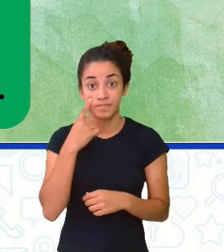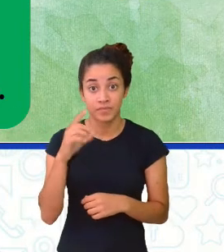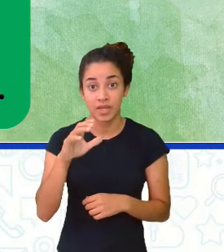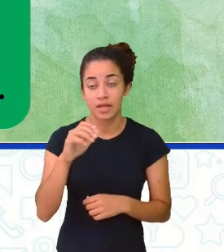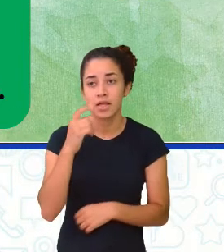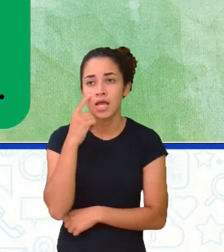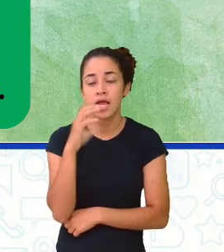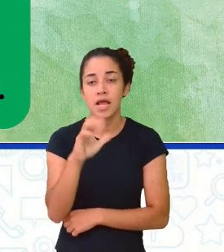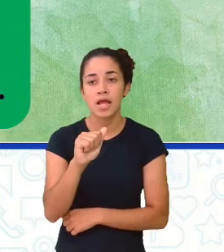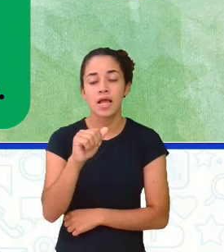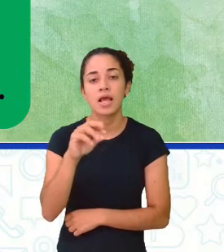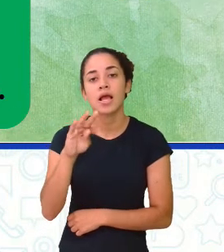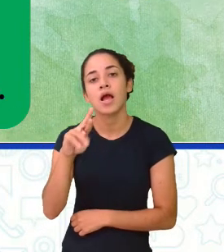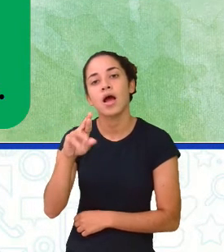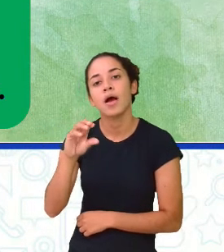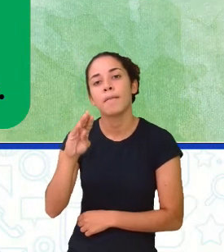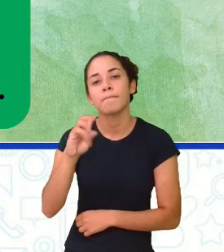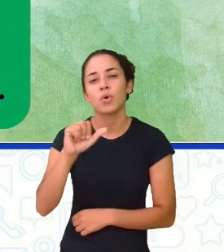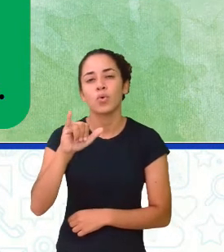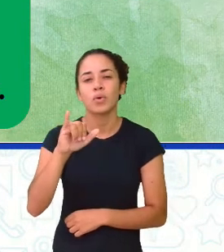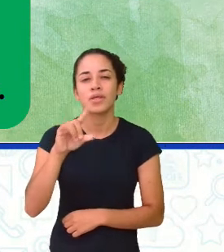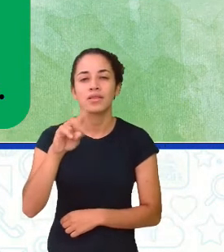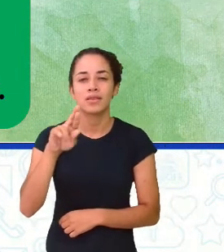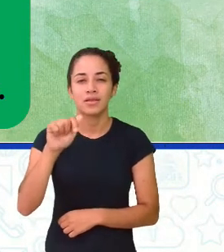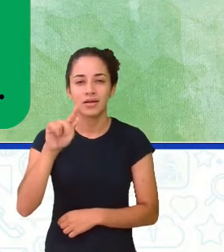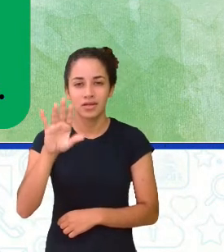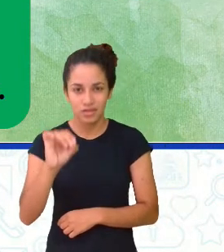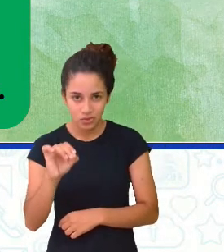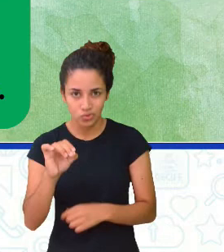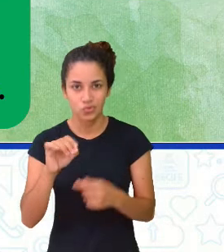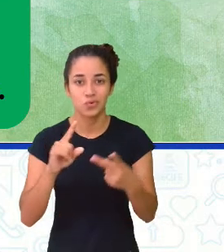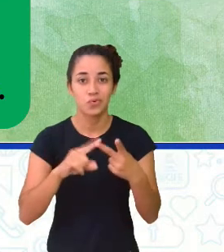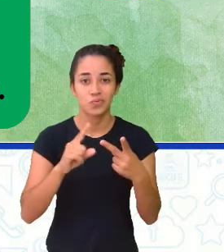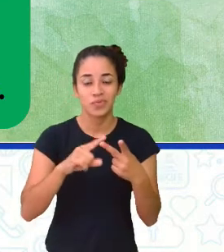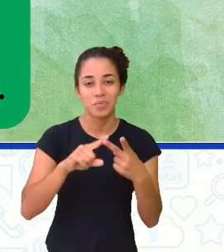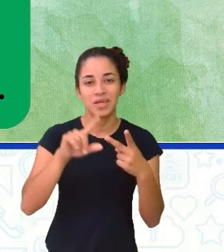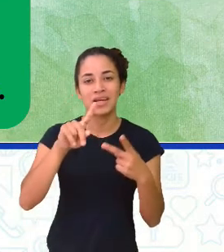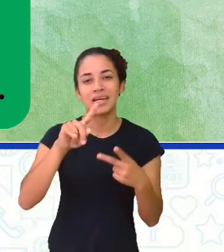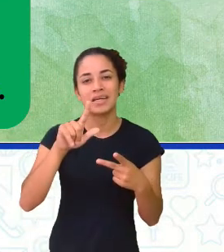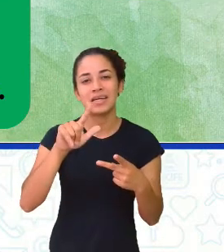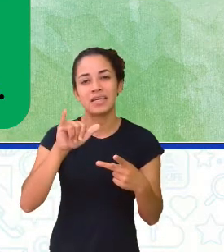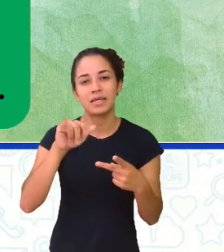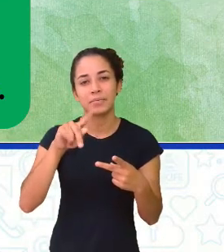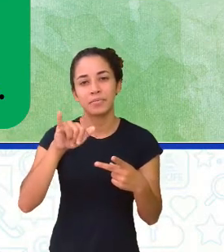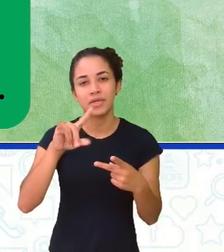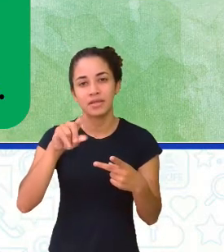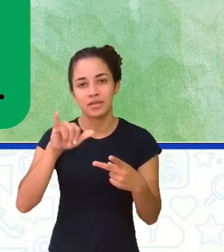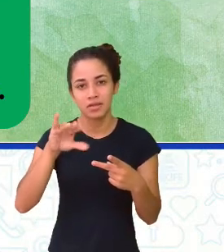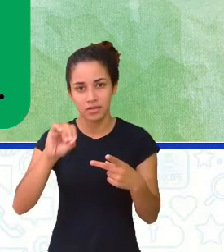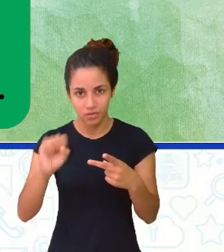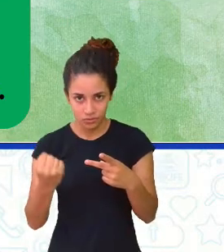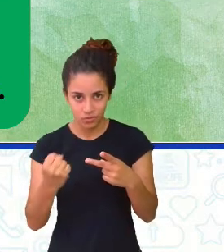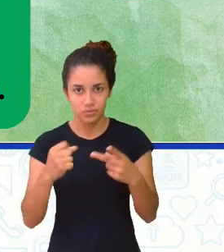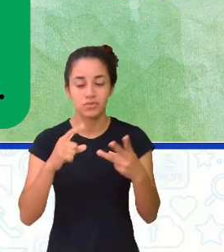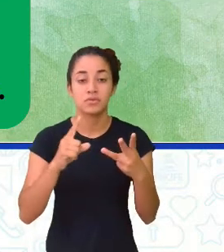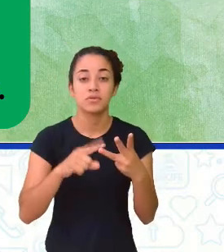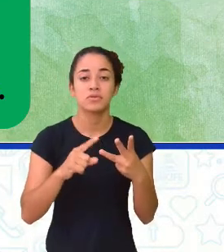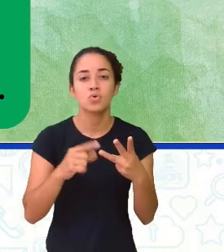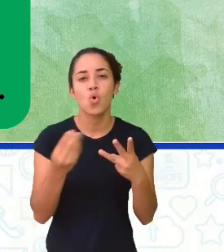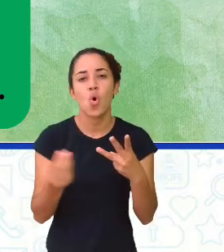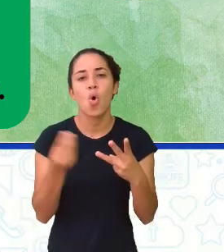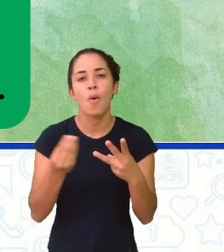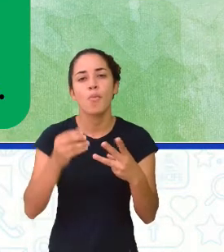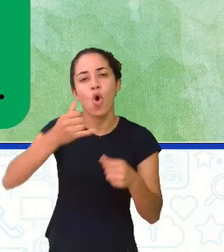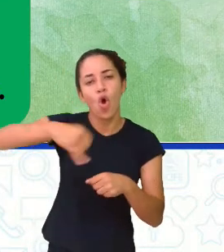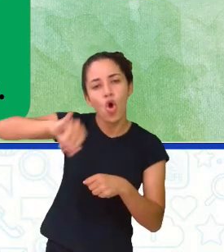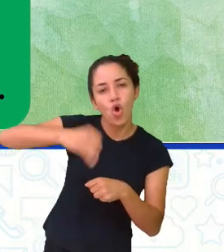das proteínas e lipídios. Os lipídios também podem ser chamados de gordura, né, que são a questão aí dos óleos, né,